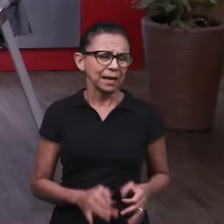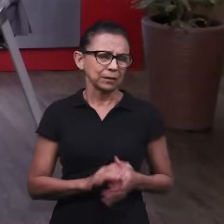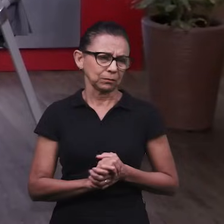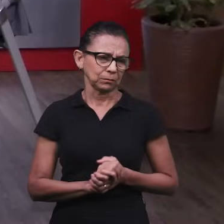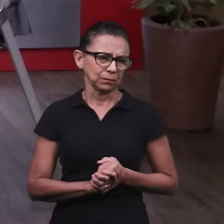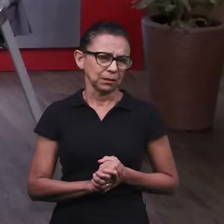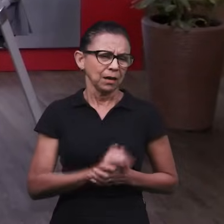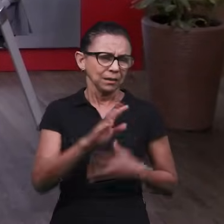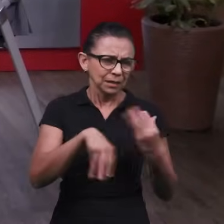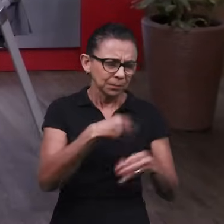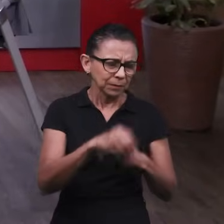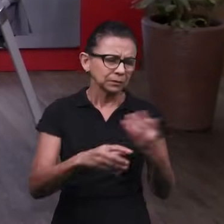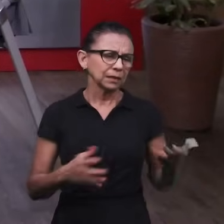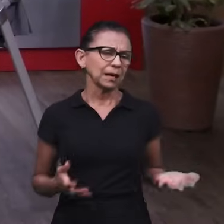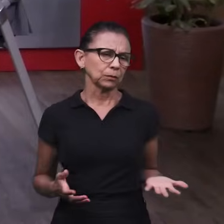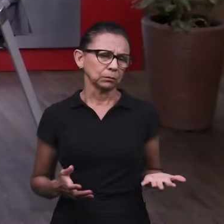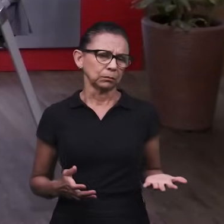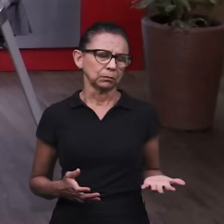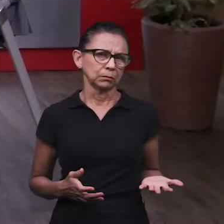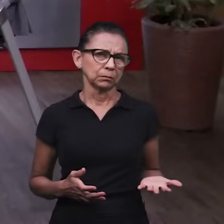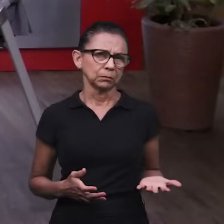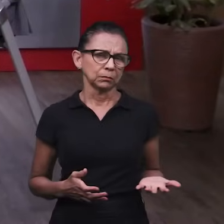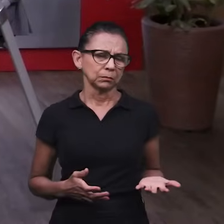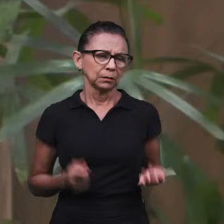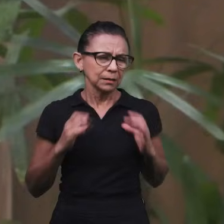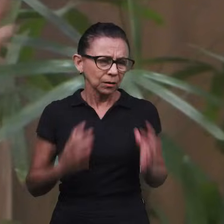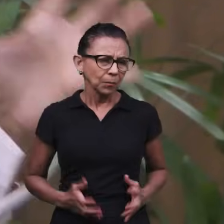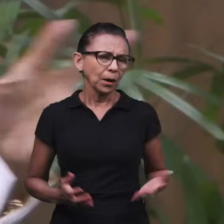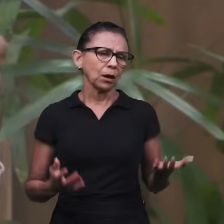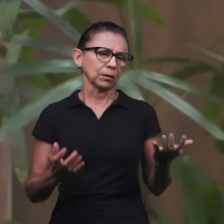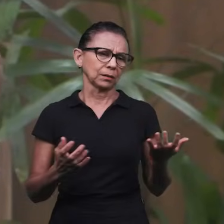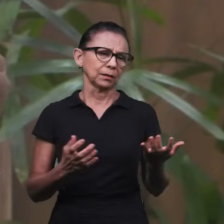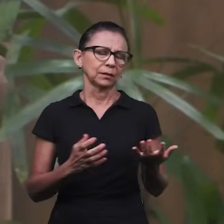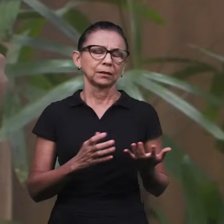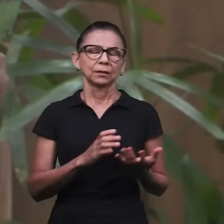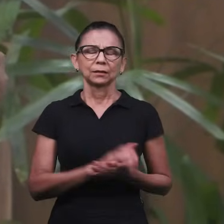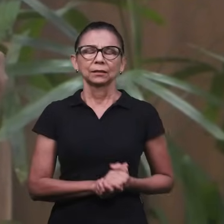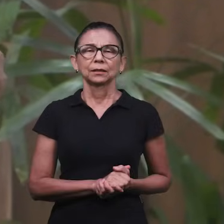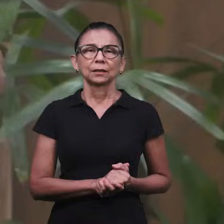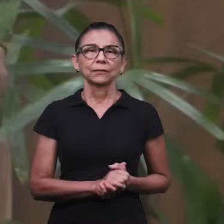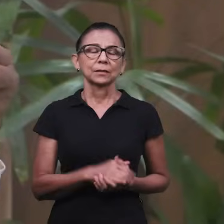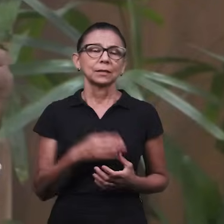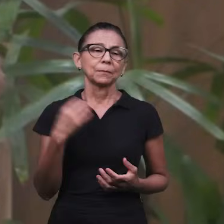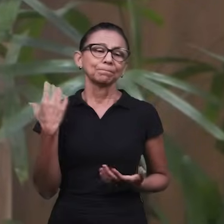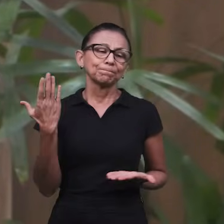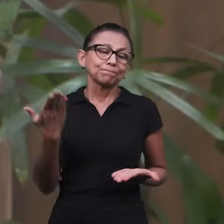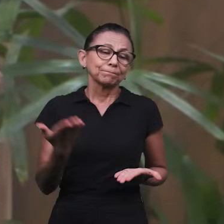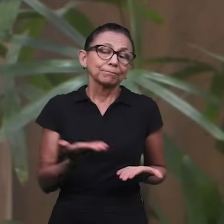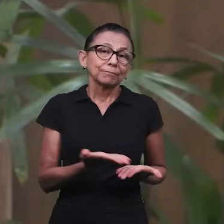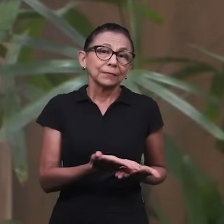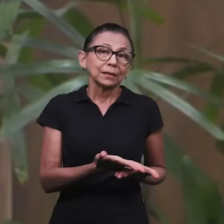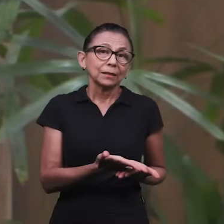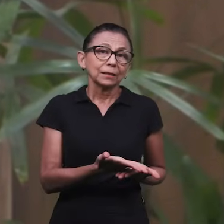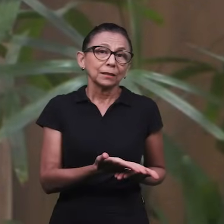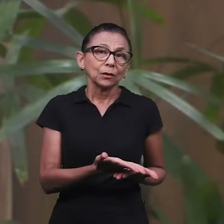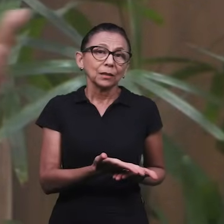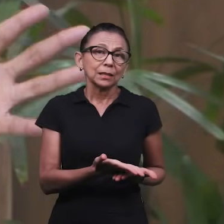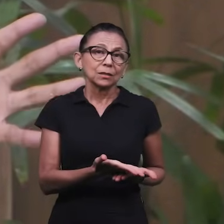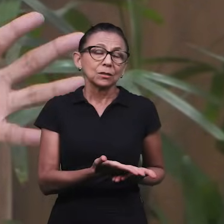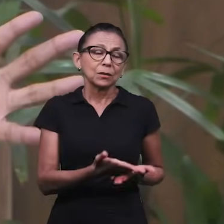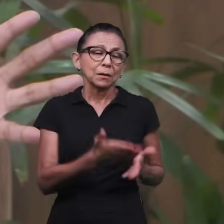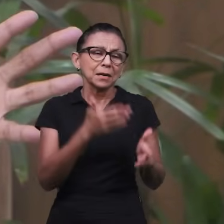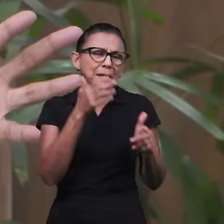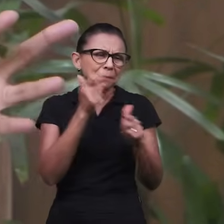está bagunçado, já está rasgado, metade do ano, parece que tem 2 anos que você está com essas coisas. Essa criança ouve muito mais correção